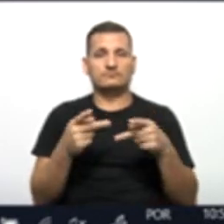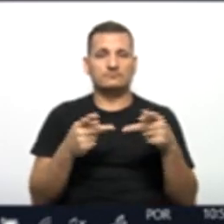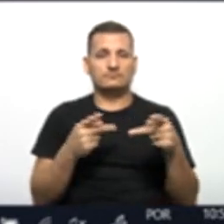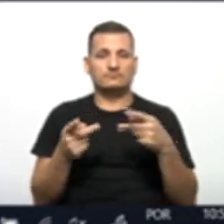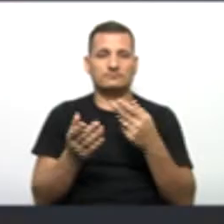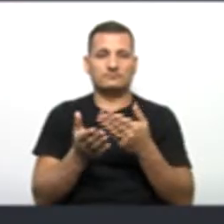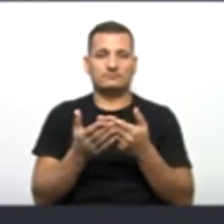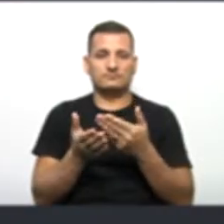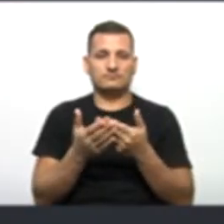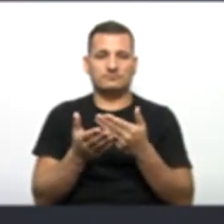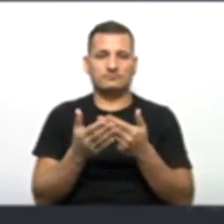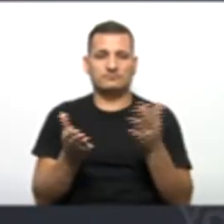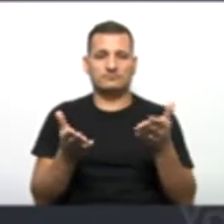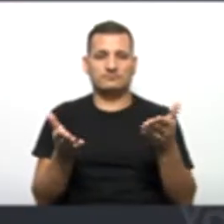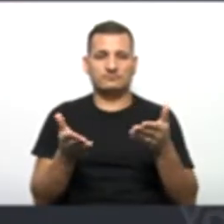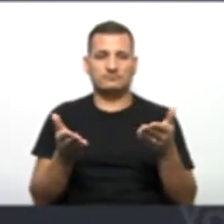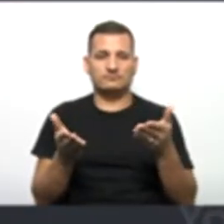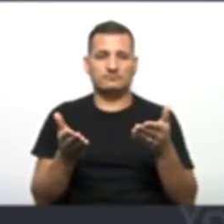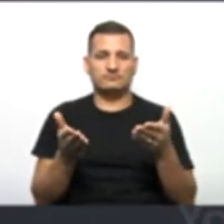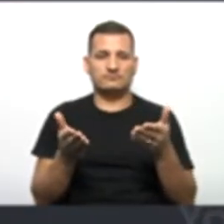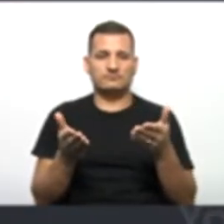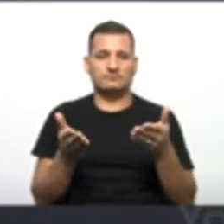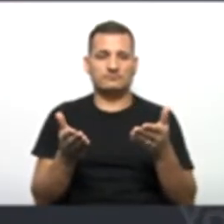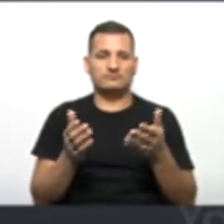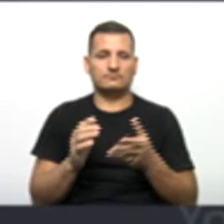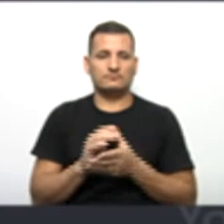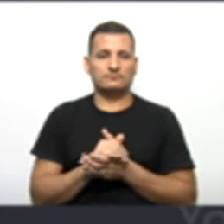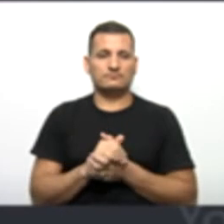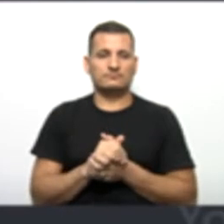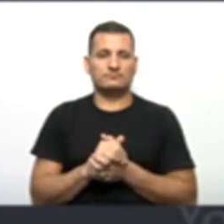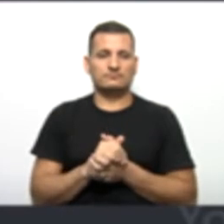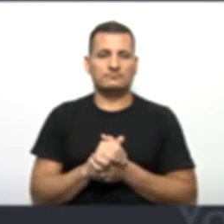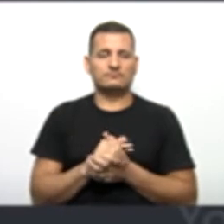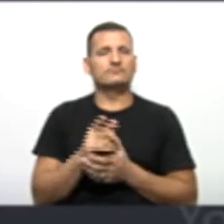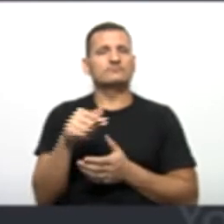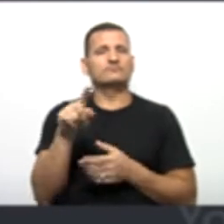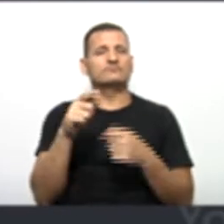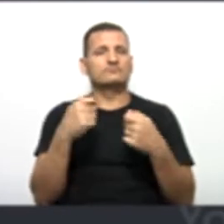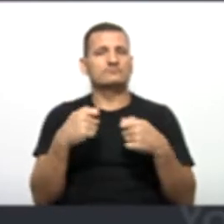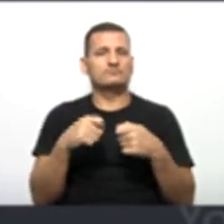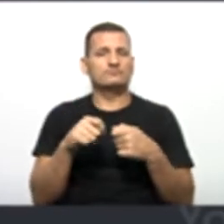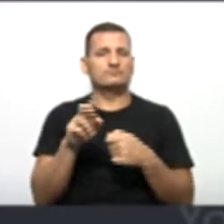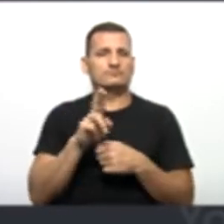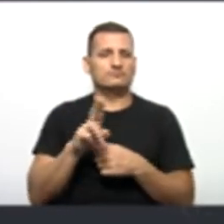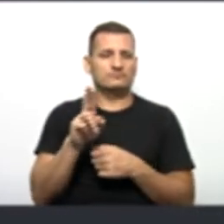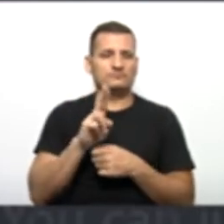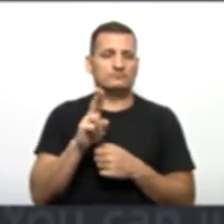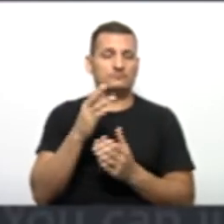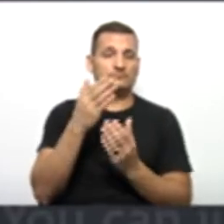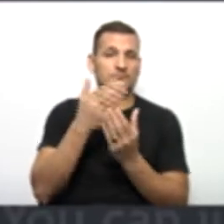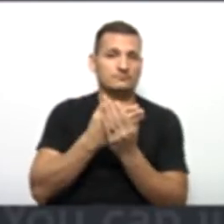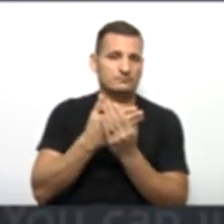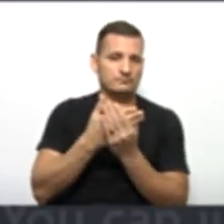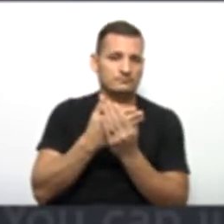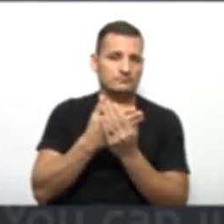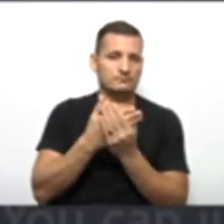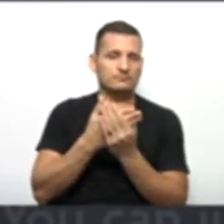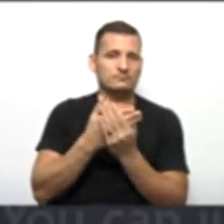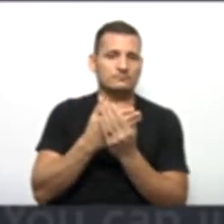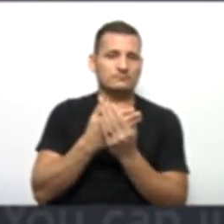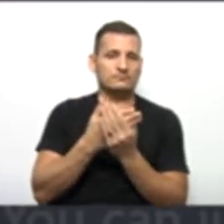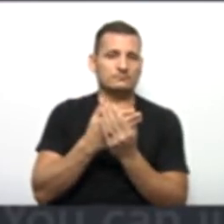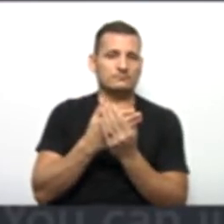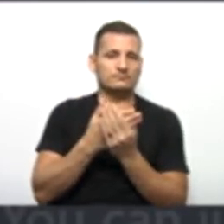hoje vocês vão precisar utilizar aquela paz tinha meu projeto flash